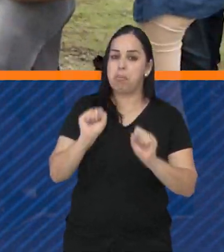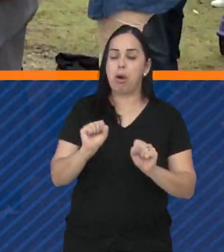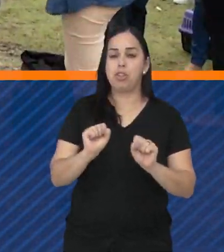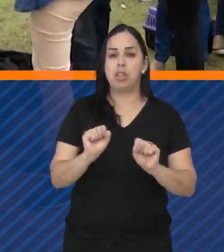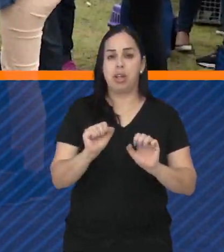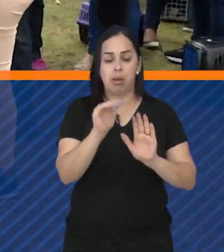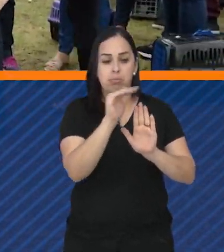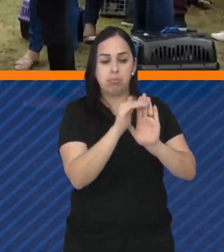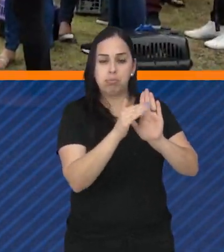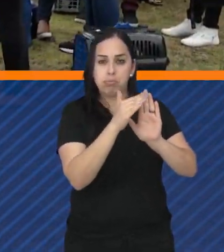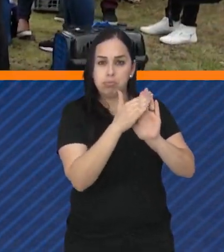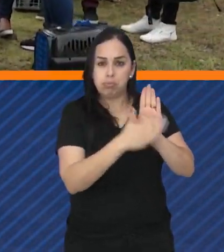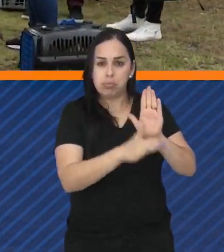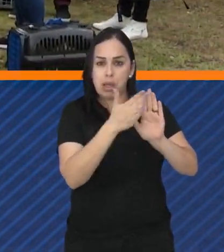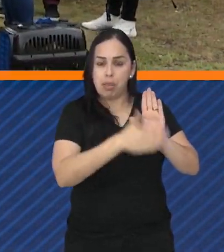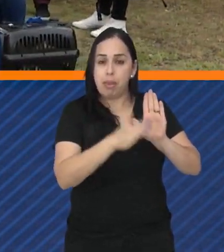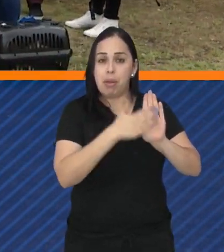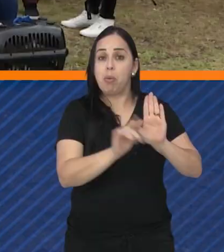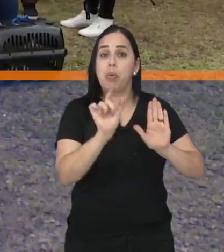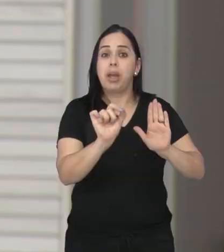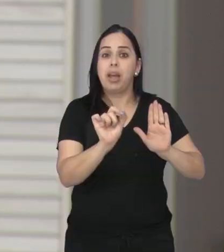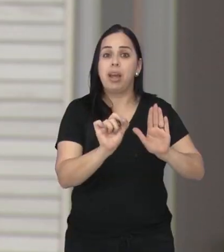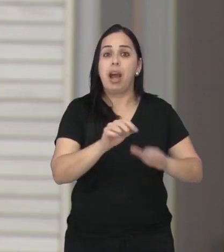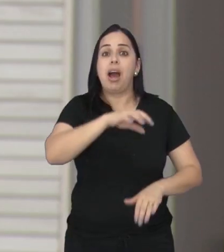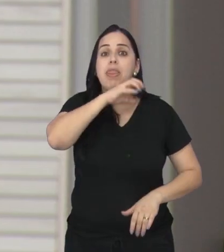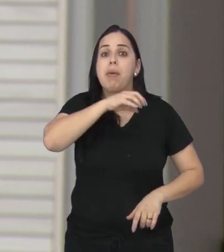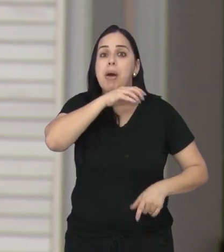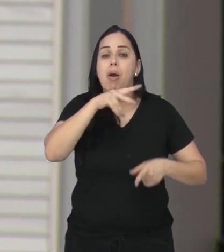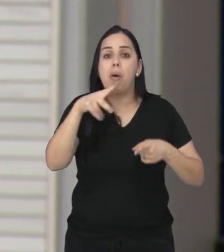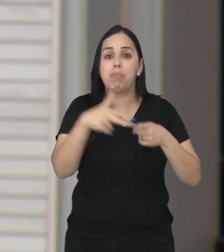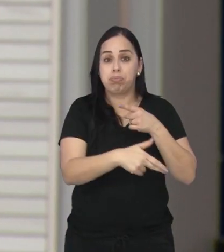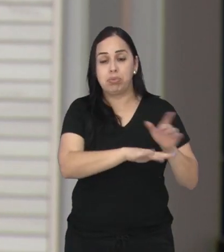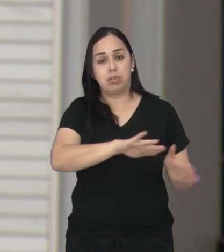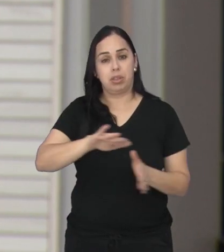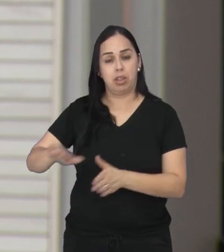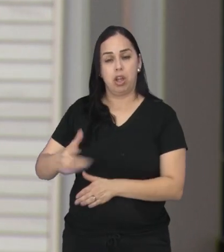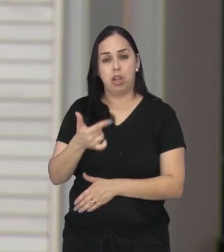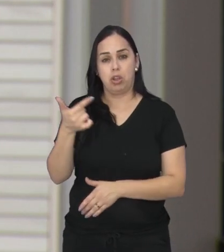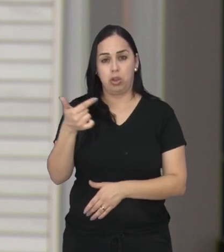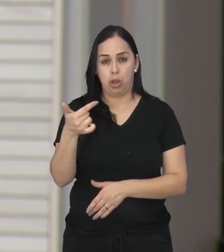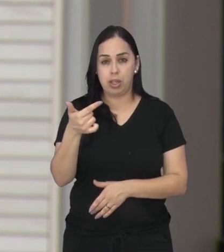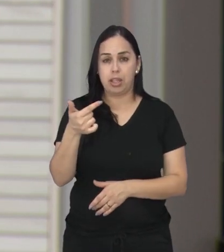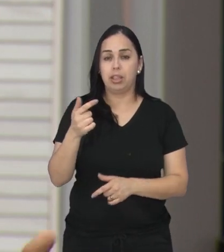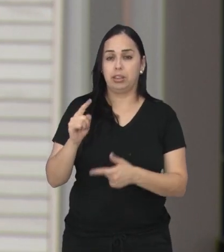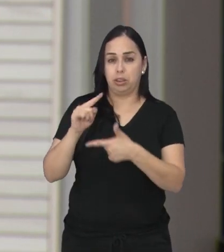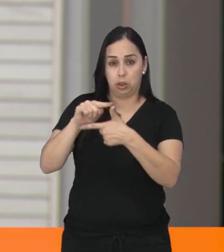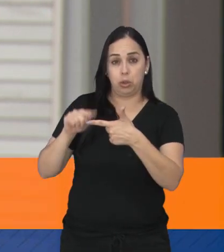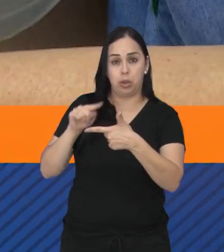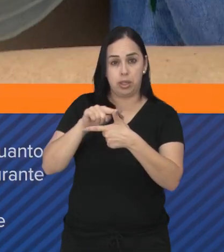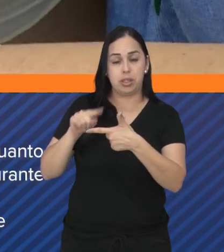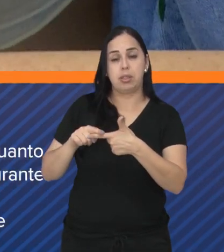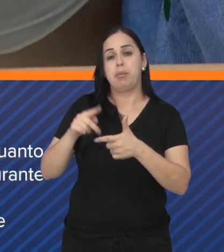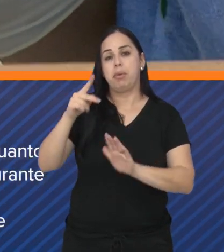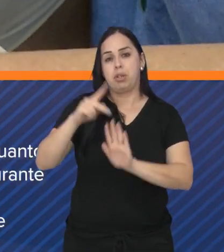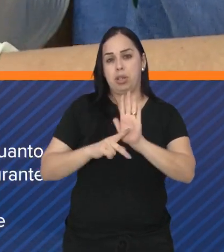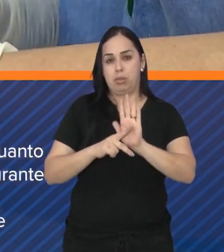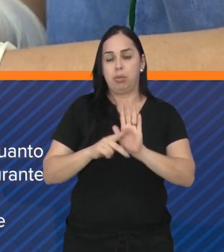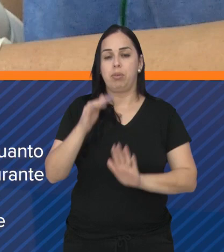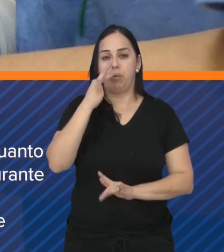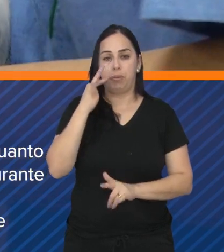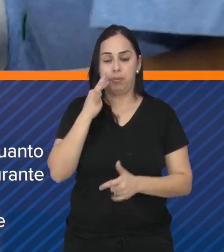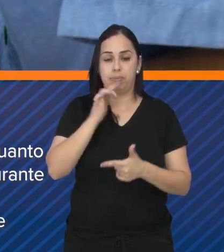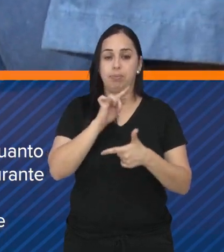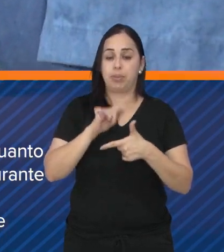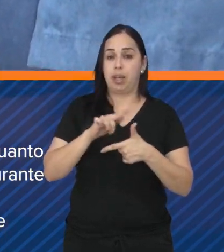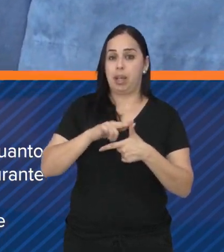um calendário anual de castração de animais. Ainda está na pauta 2 projetos do vereador Fabião Zagueiro. O primeiro autoriza